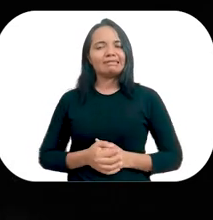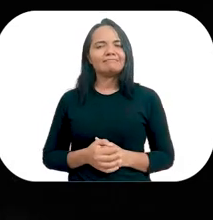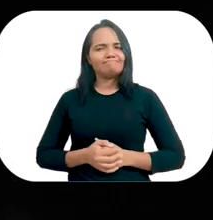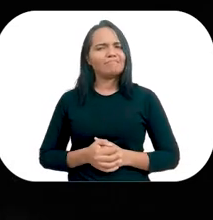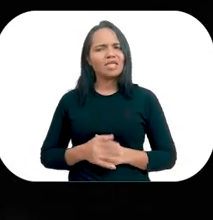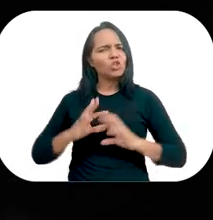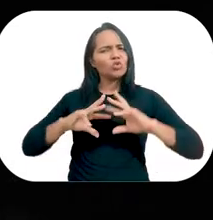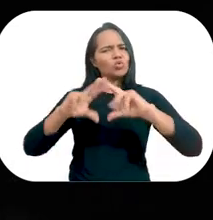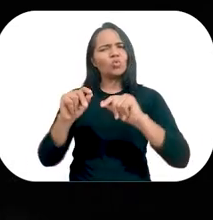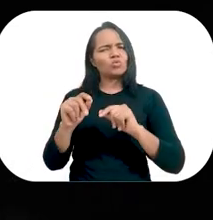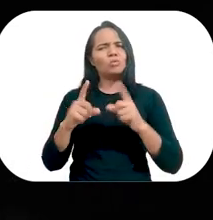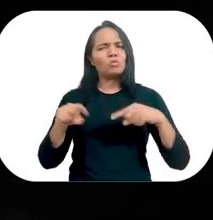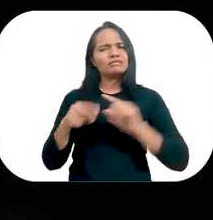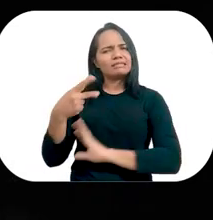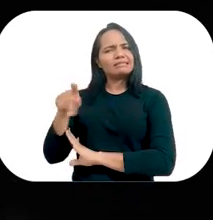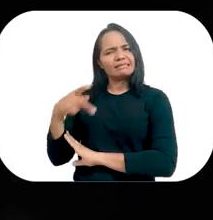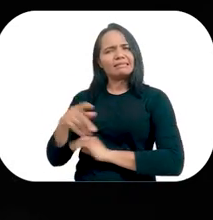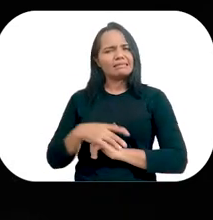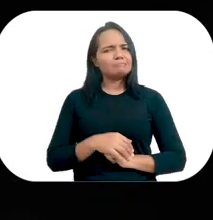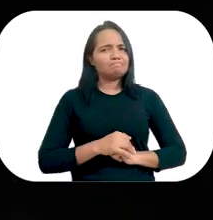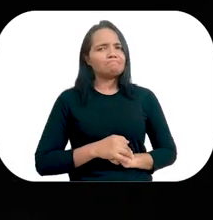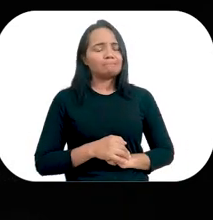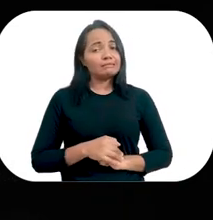as músicas do Gonzaguinha são muito